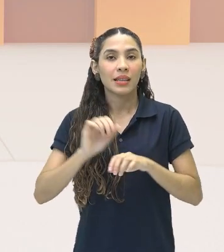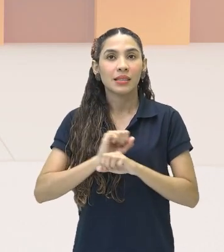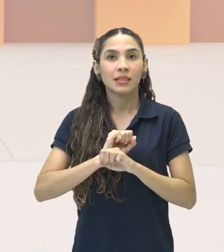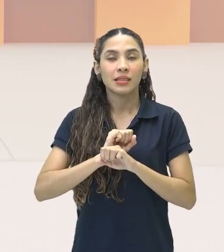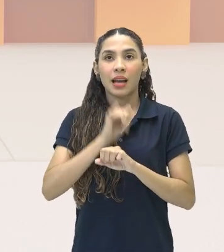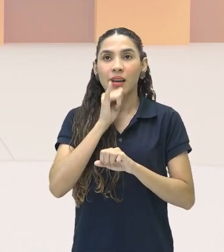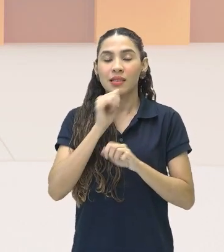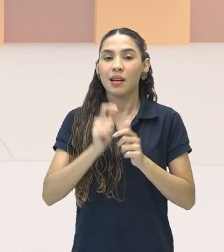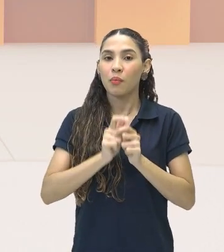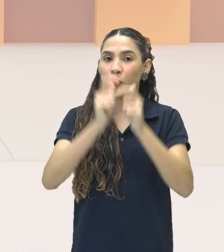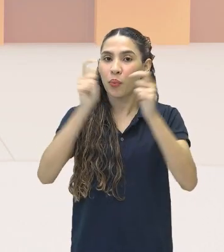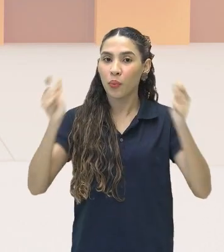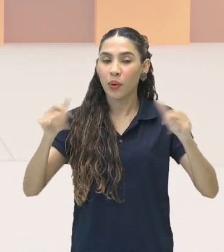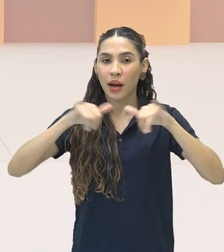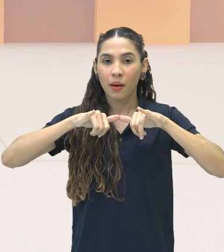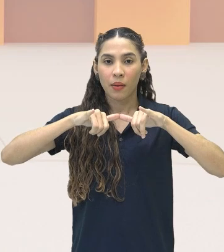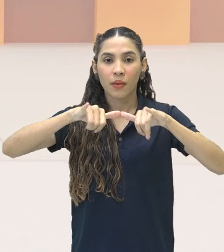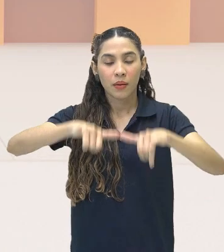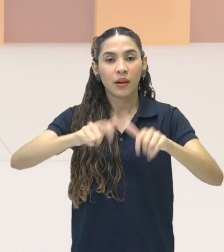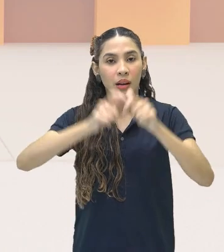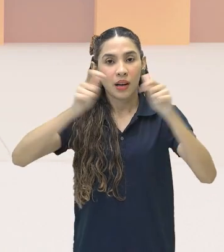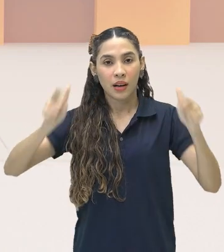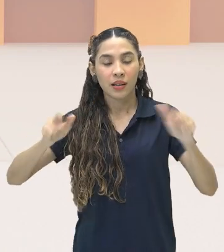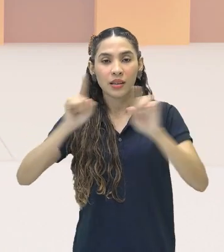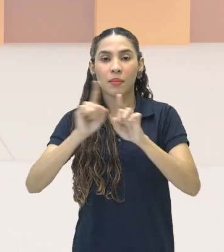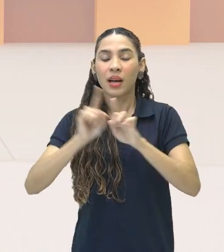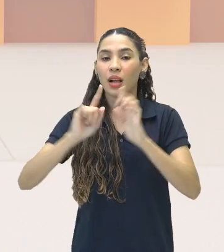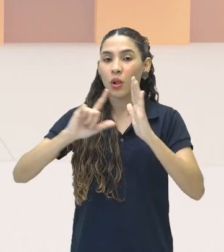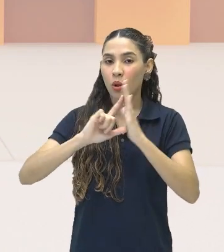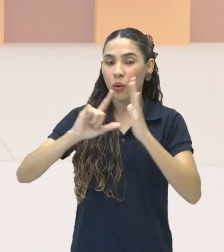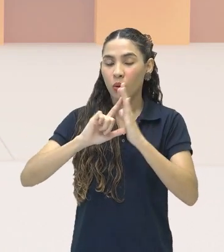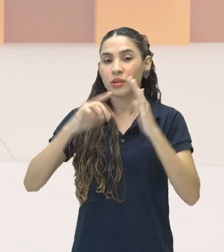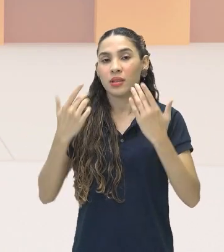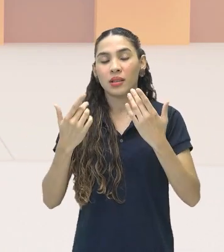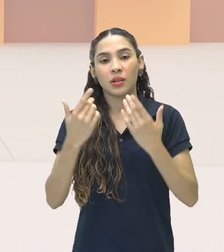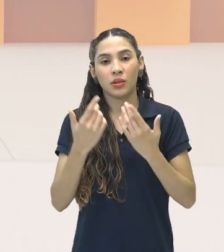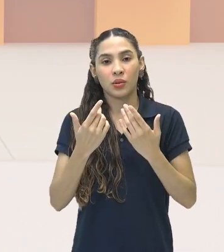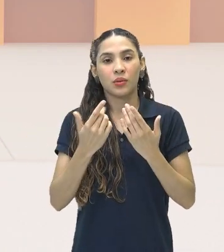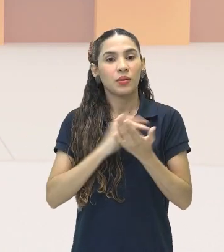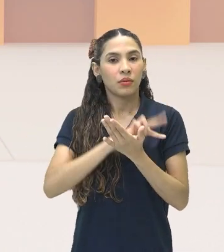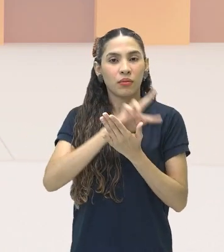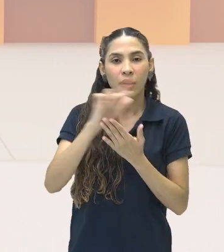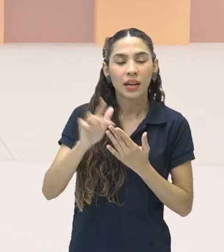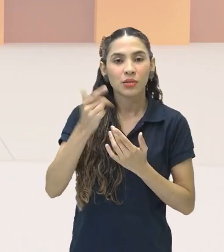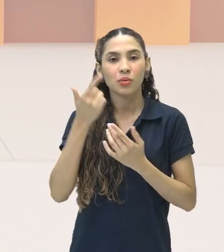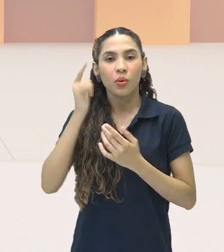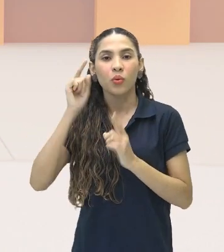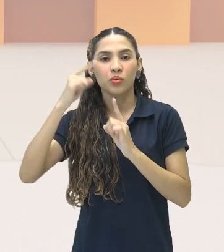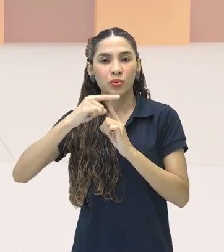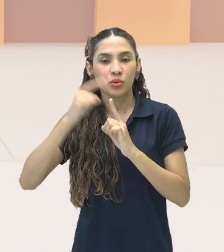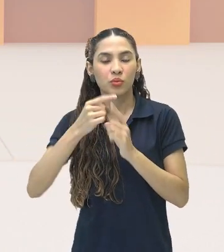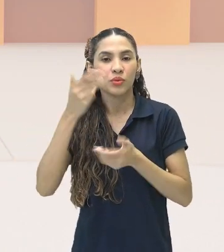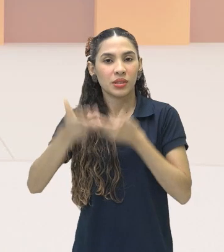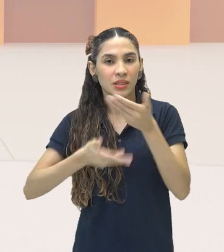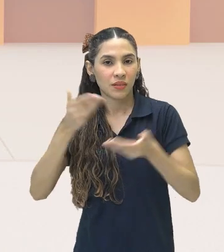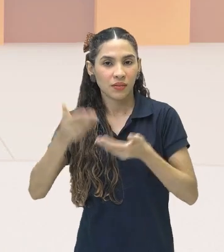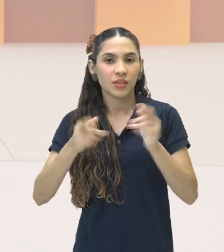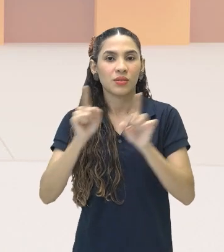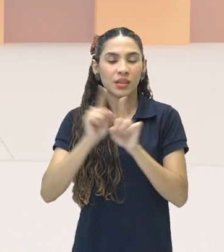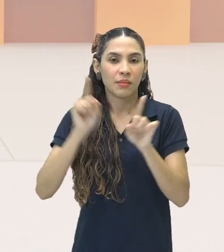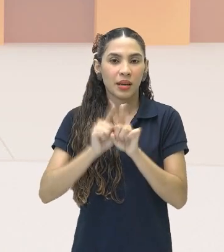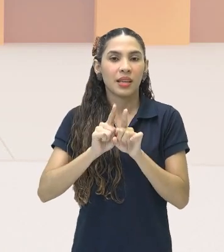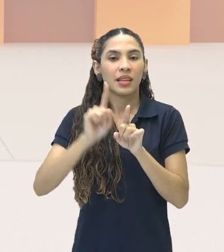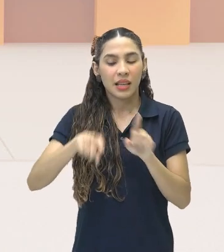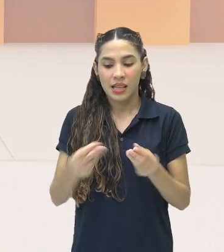né? Grandes supermercados, grandes lojas, né? E outras, né, outras formas, né, de serviços que